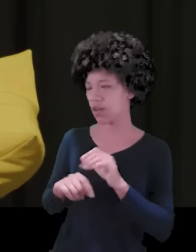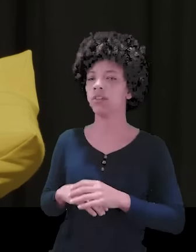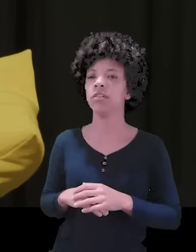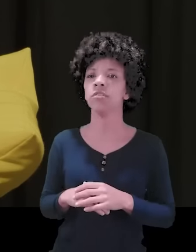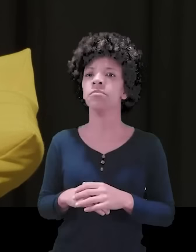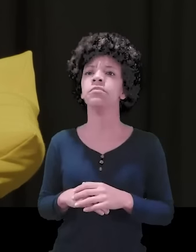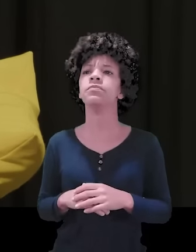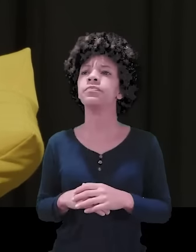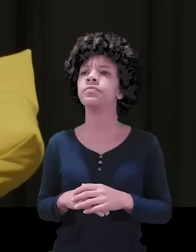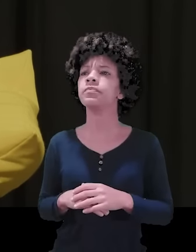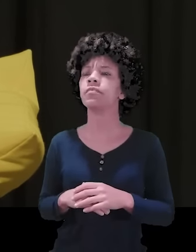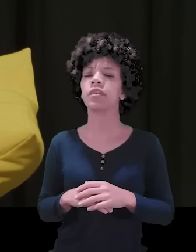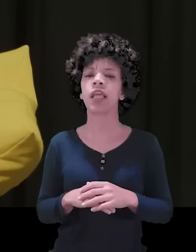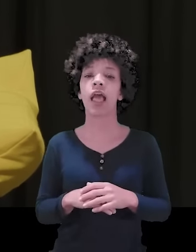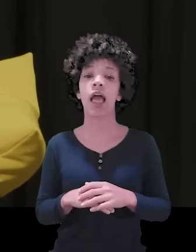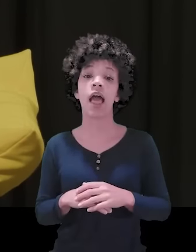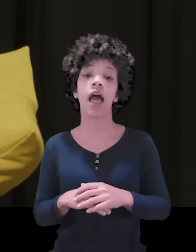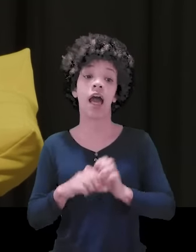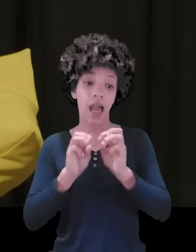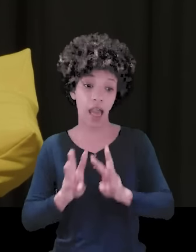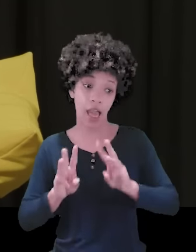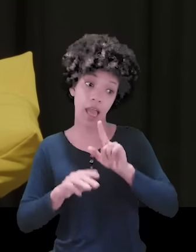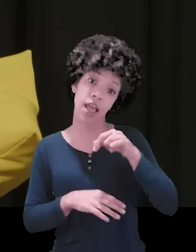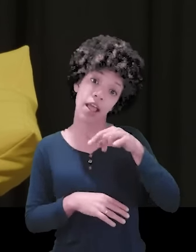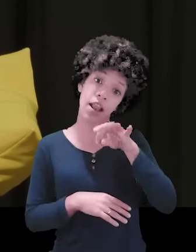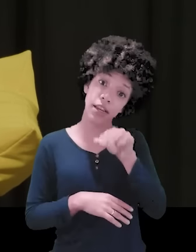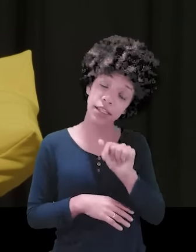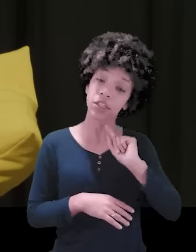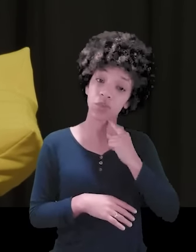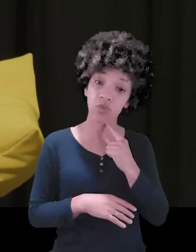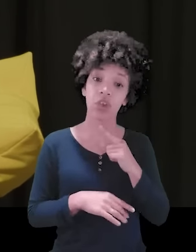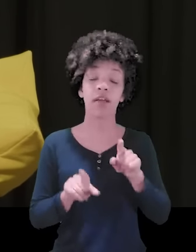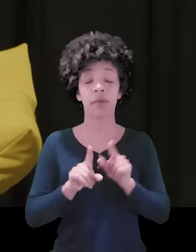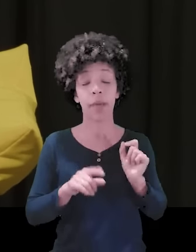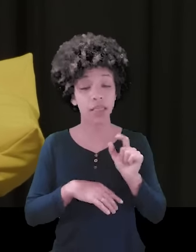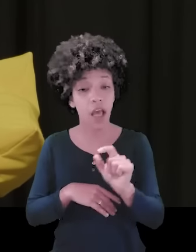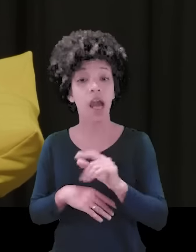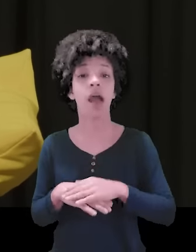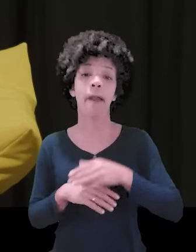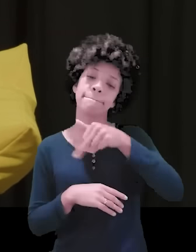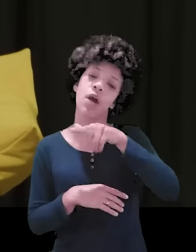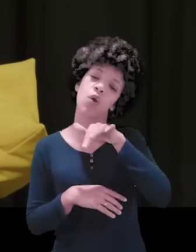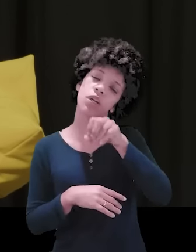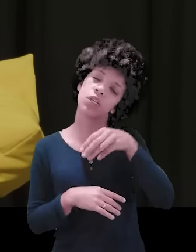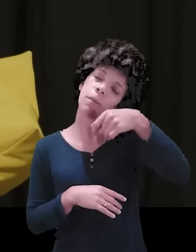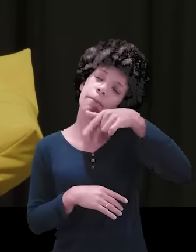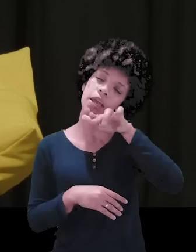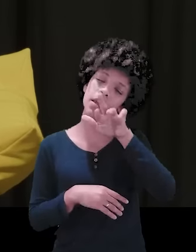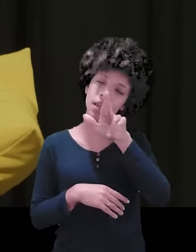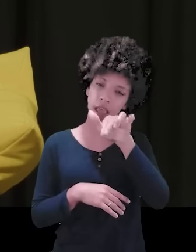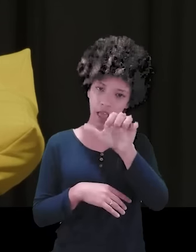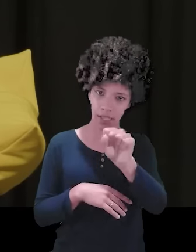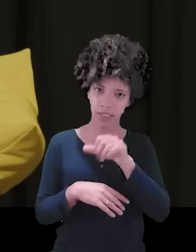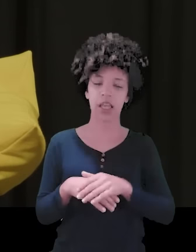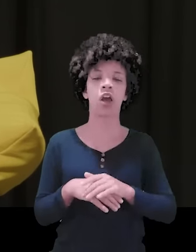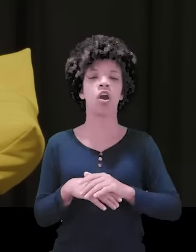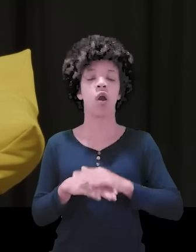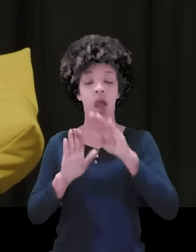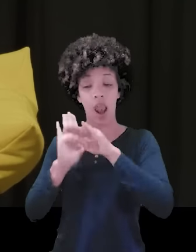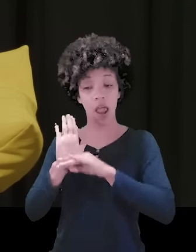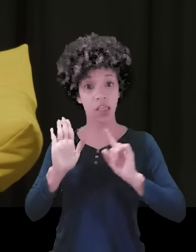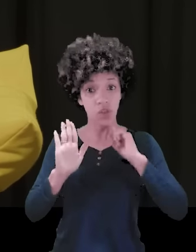a eu vou botar a lista suja também lá no meu telegram canal Maurício Meirelles outras a lista suja lá lá